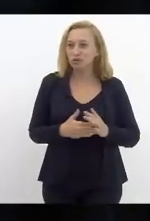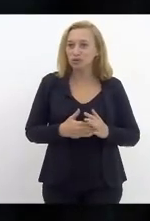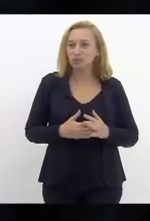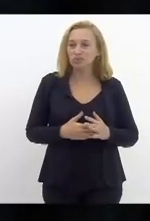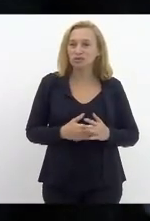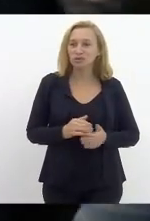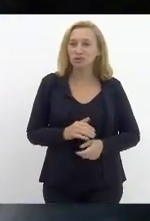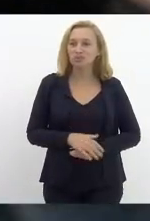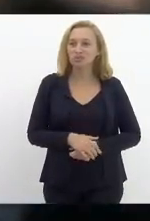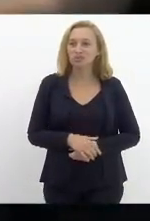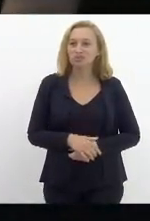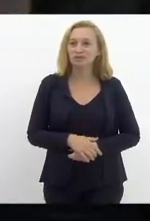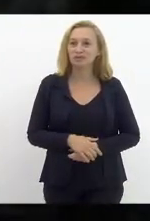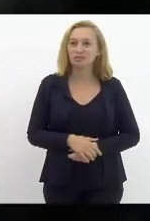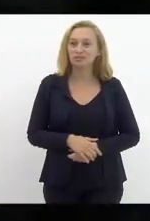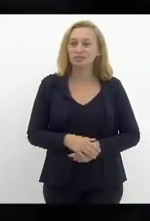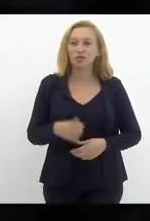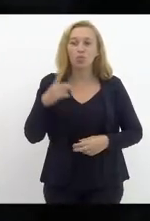acho que...